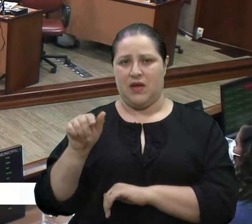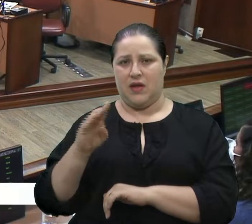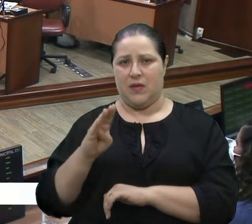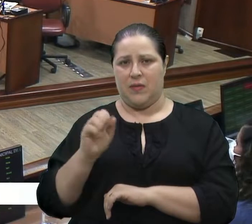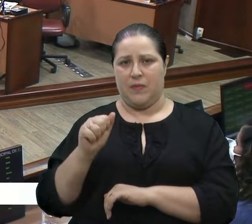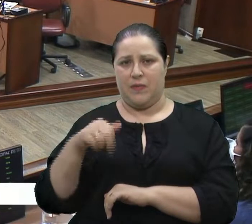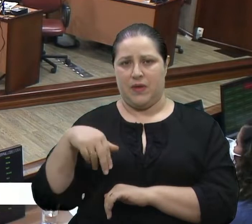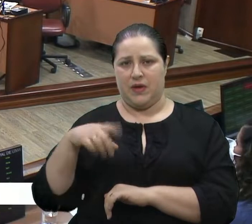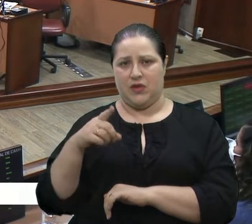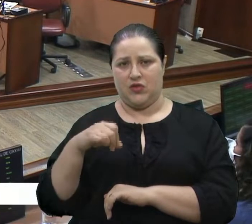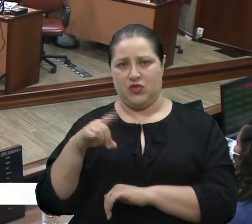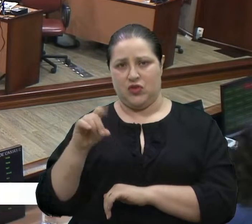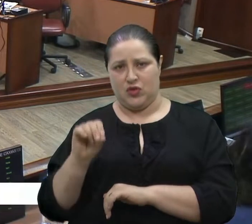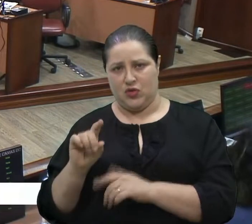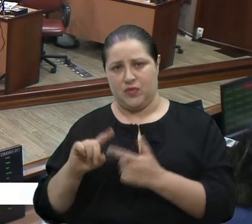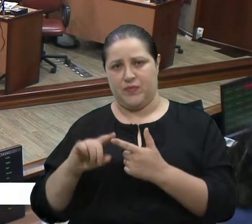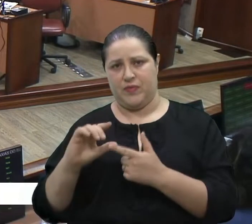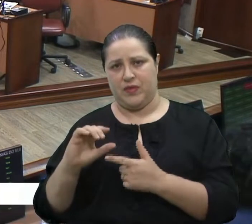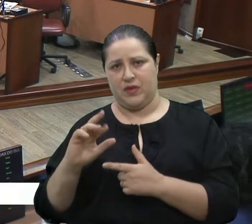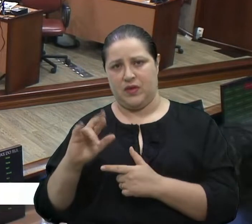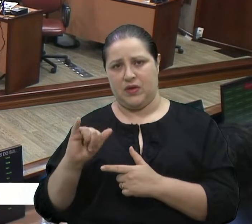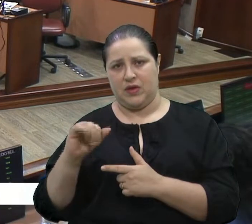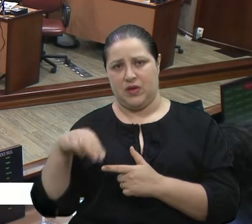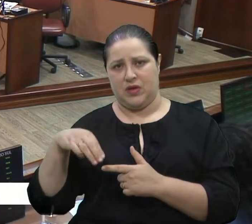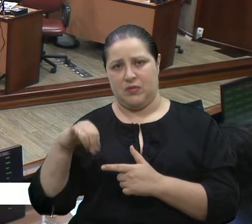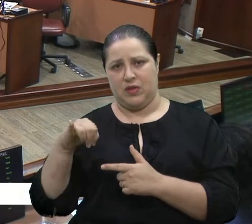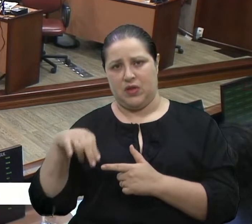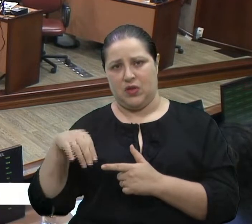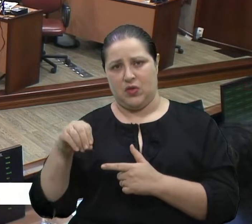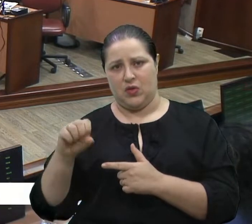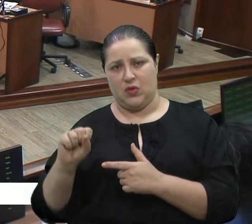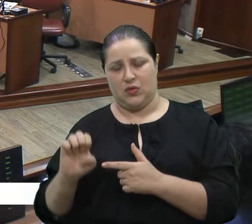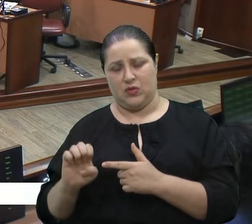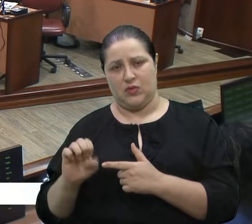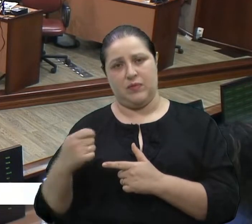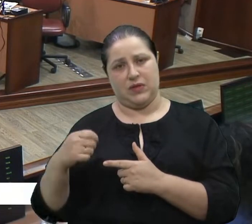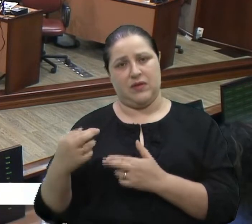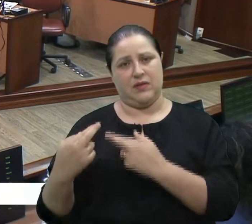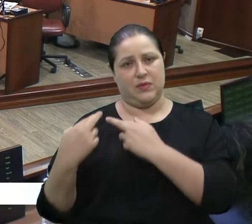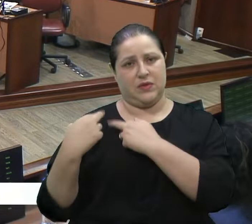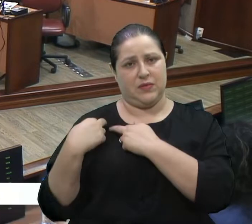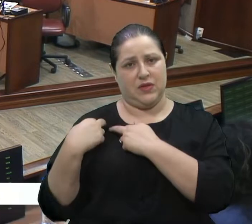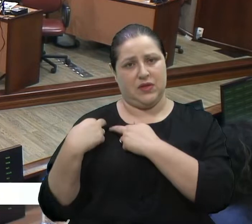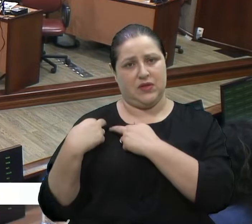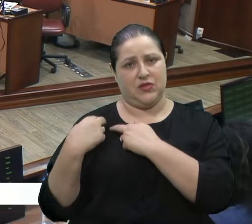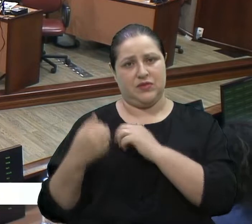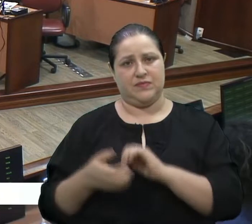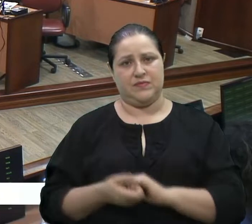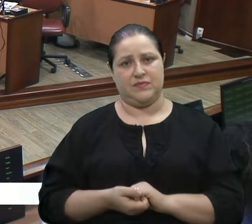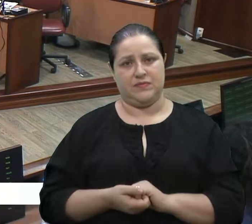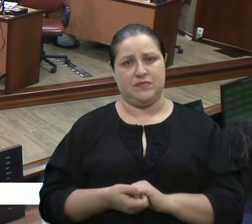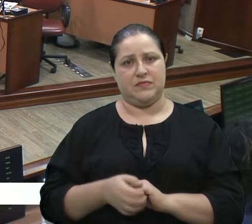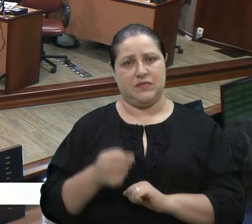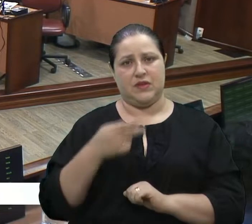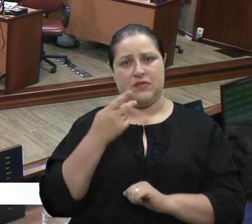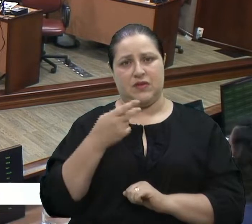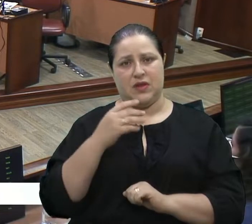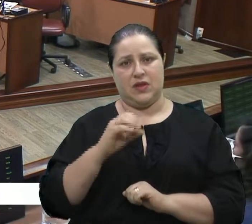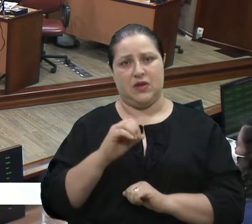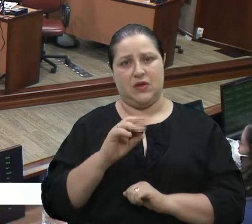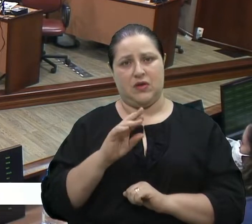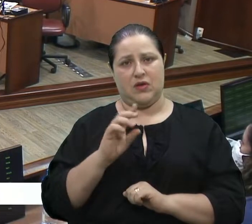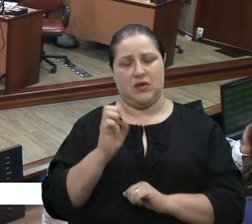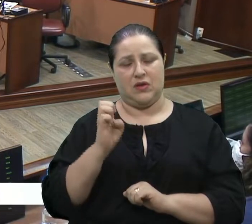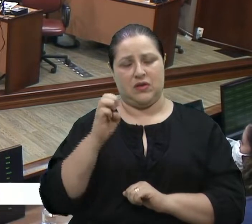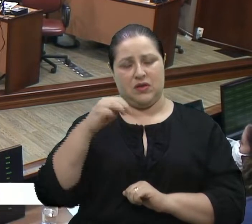ter responsabilidade. O senhor não... Vereador Marcon, por gentileza, questão de ordem. Eu estou fazendo a minha questão de ordem.